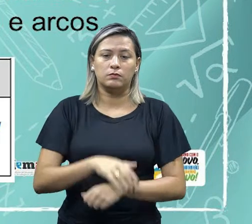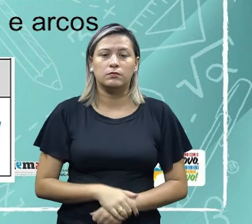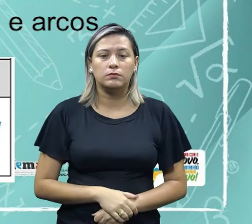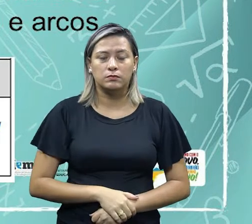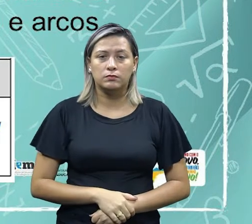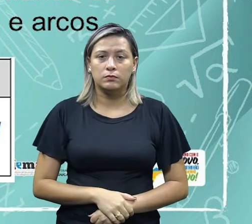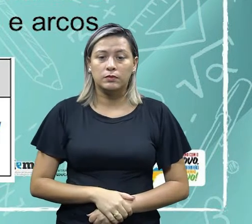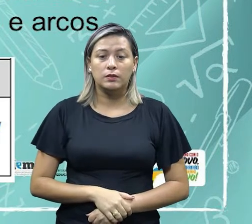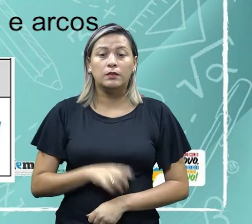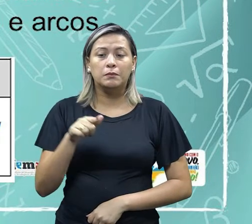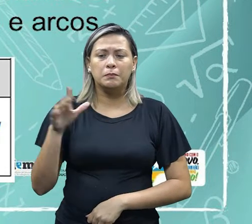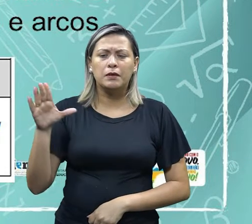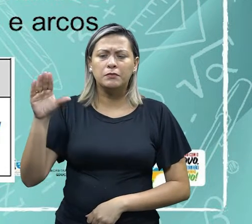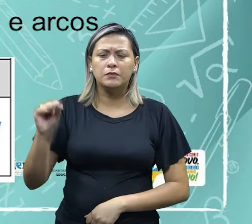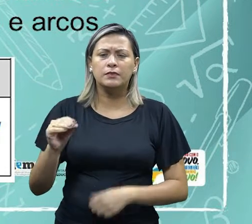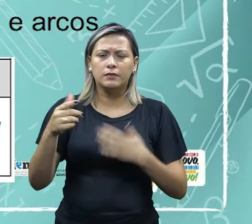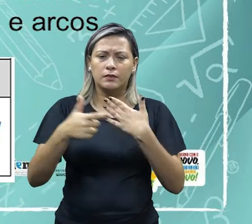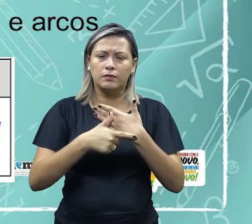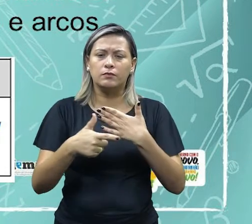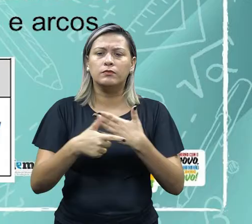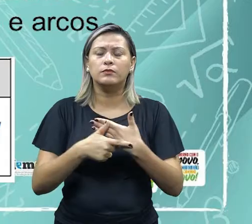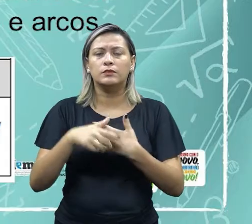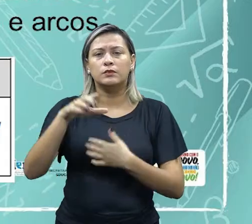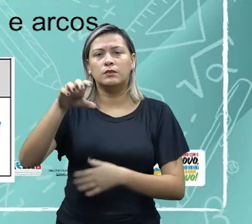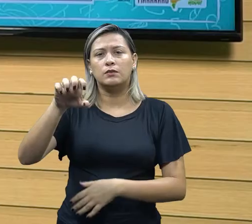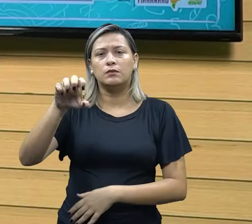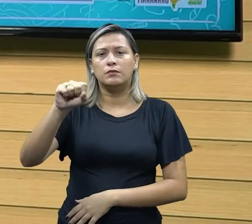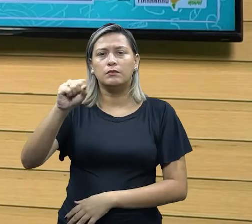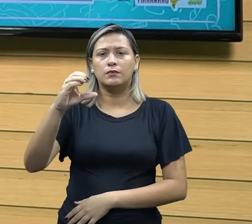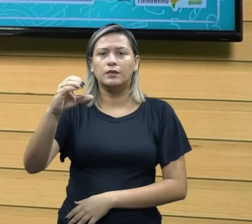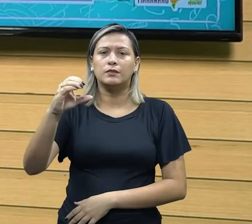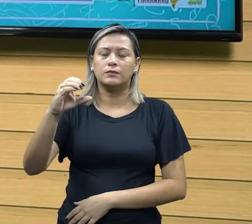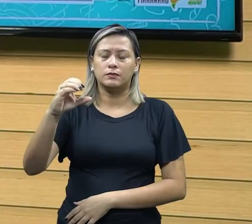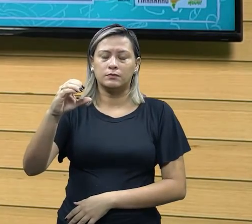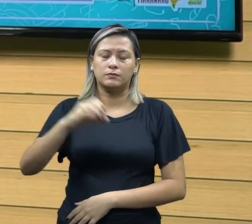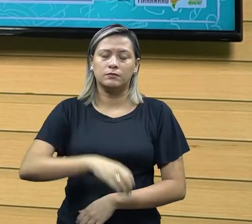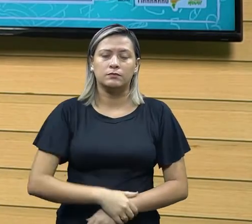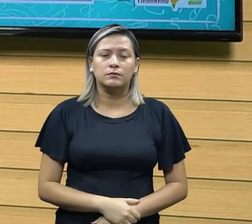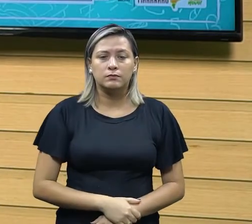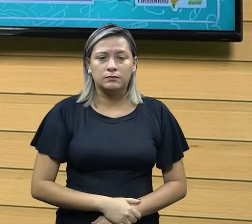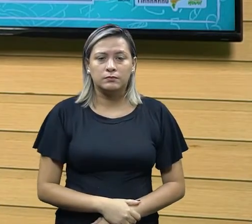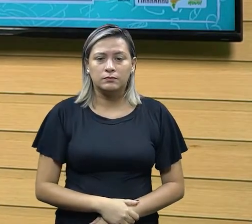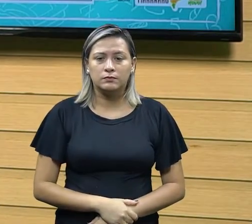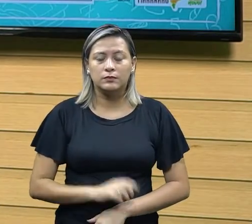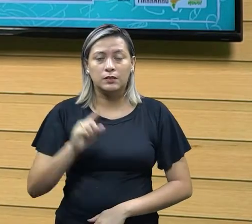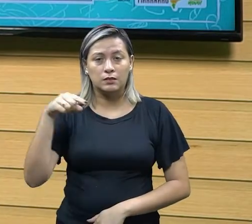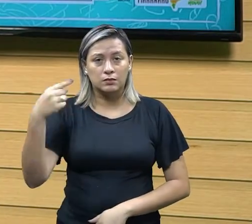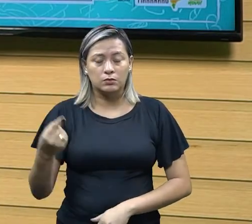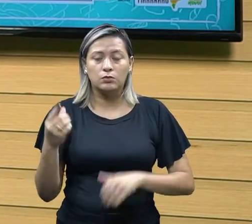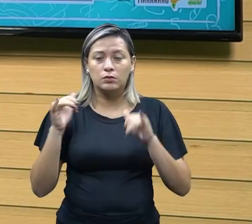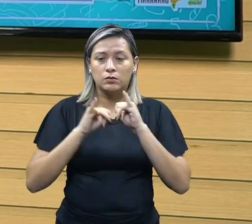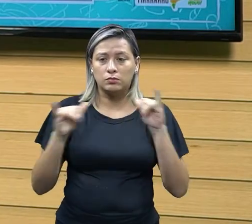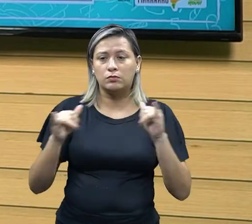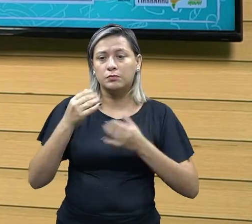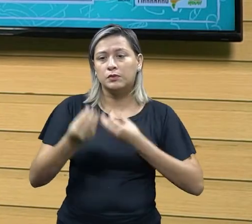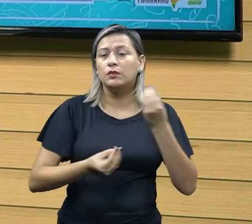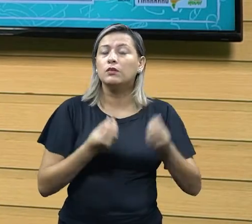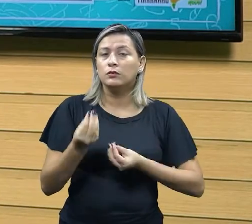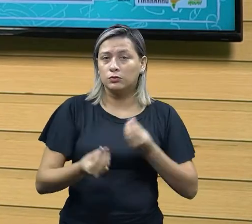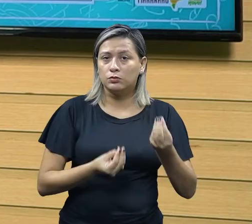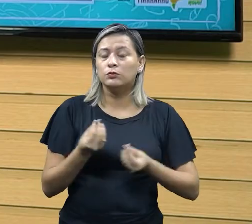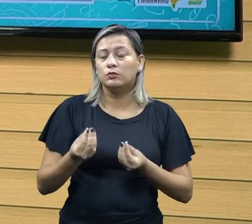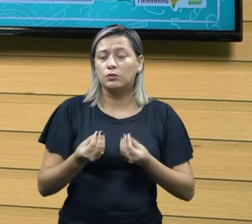para desacionar, aperta a tecla ESC. As outras informações são as outras formas de